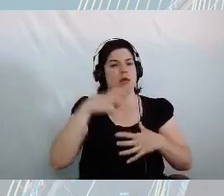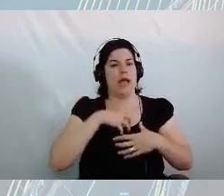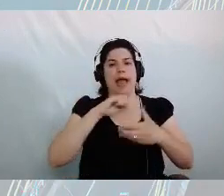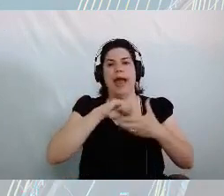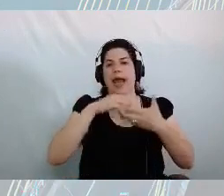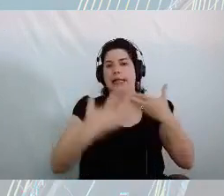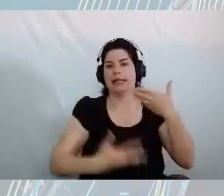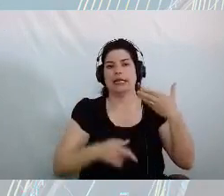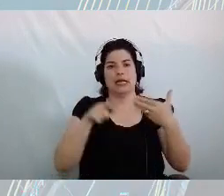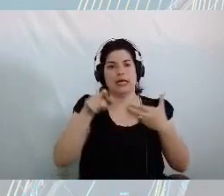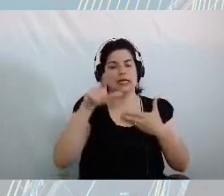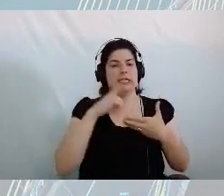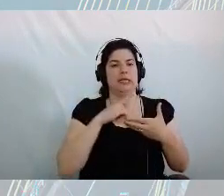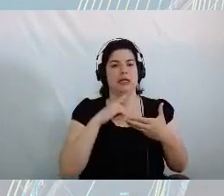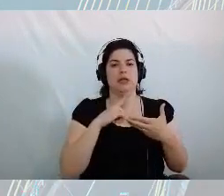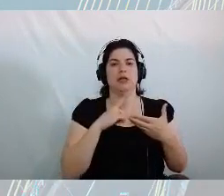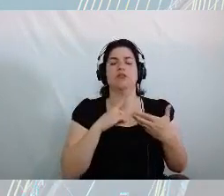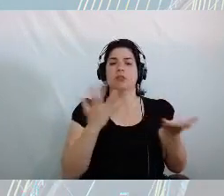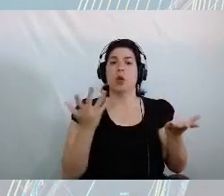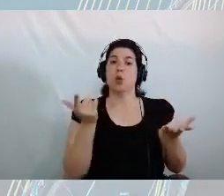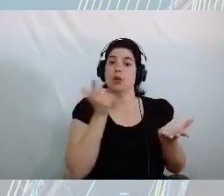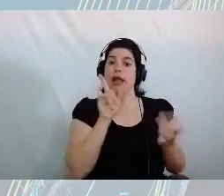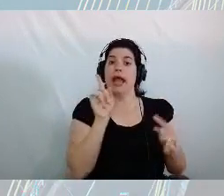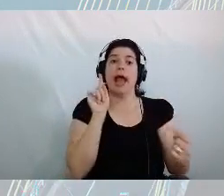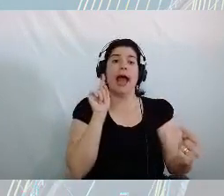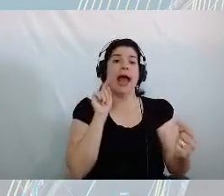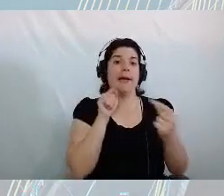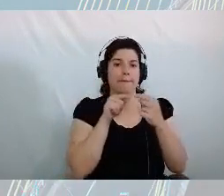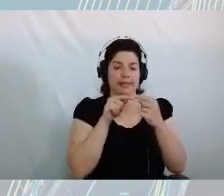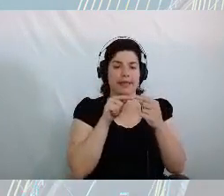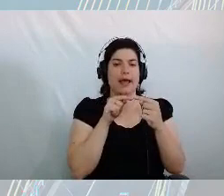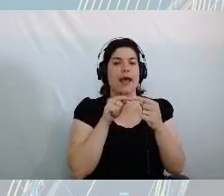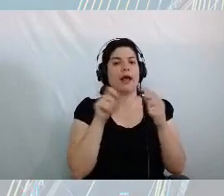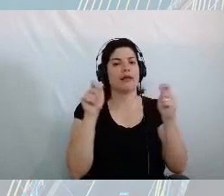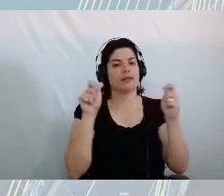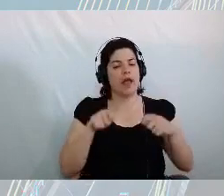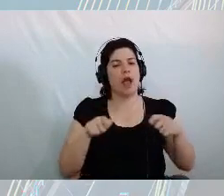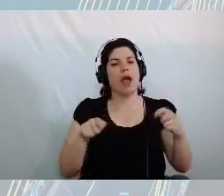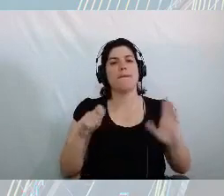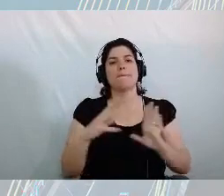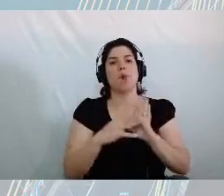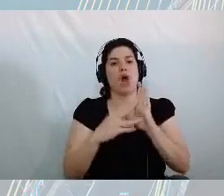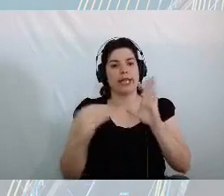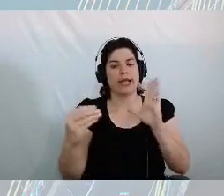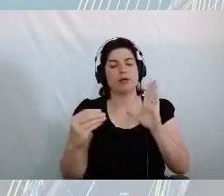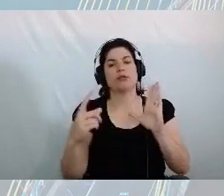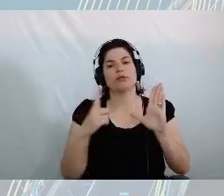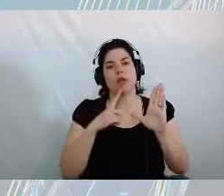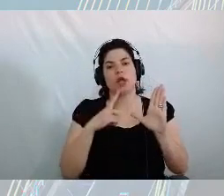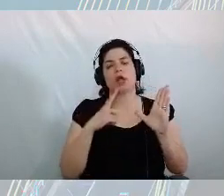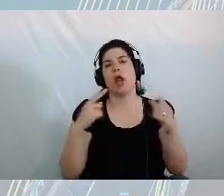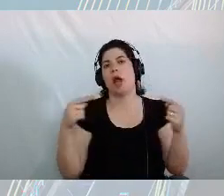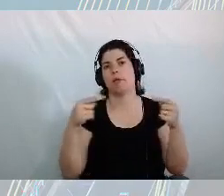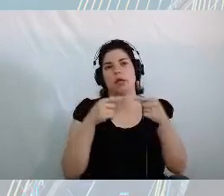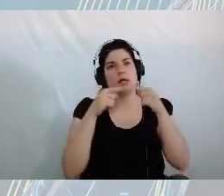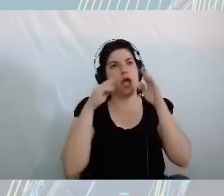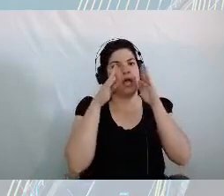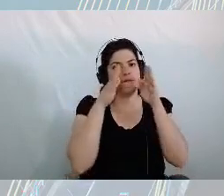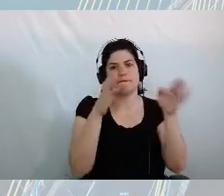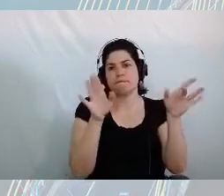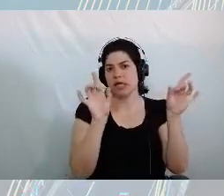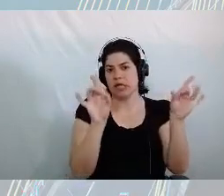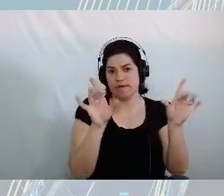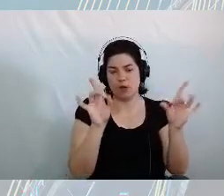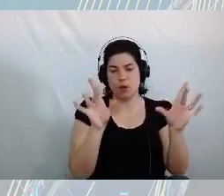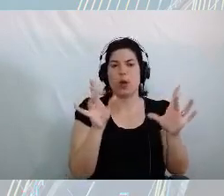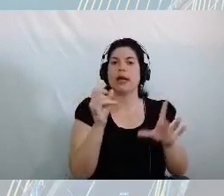entidades, né? E você consegue aplicar isso em modelos, então, para tratar propósitos que são específicos. Por exemplo, eu quero ter um